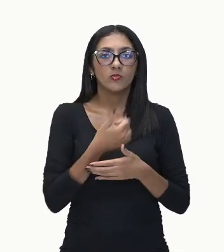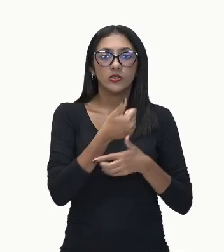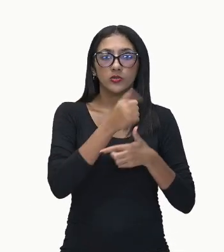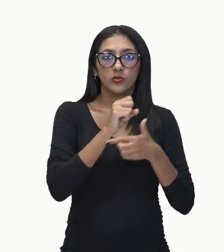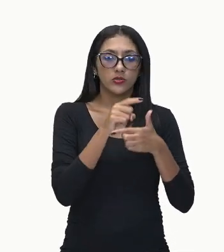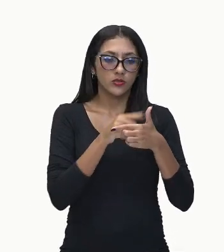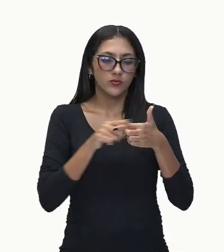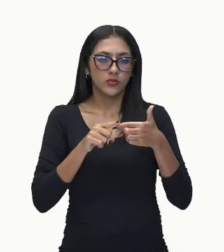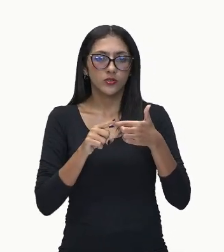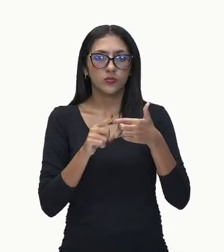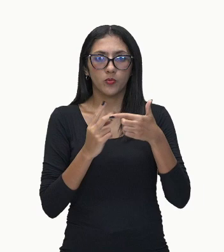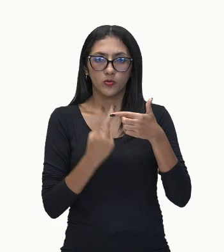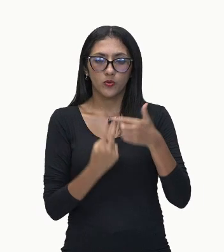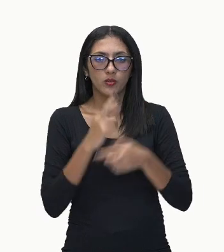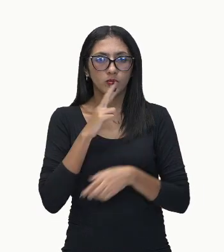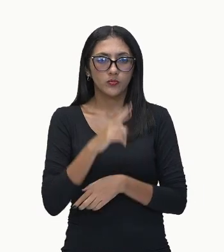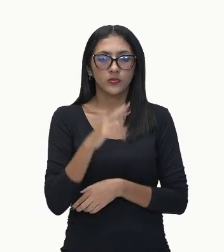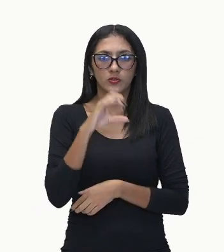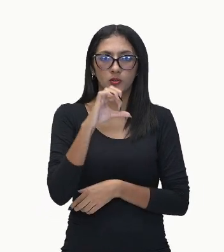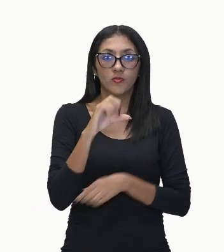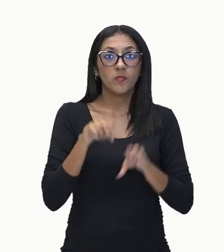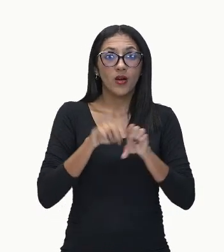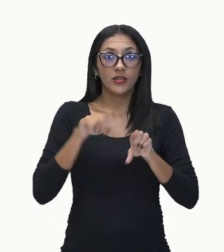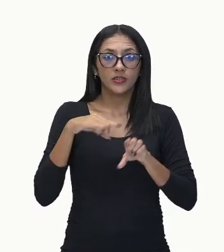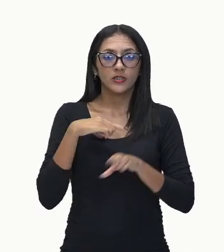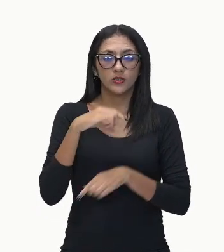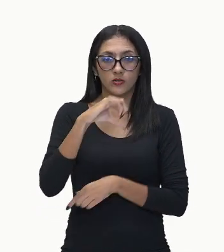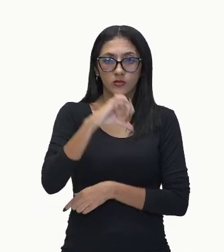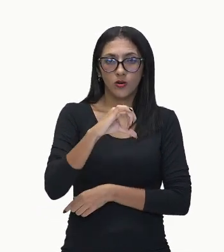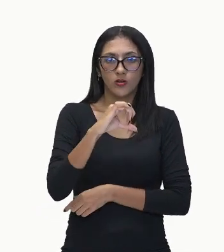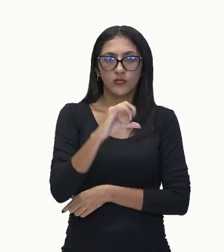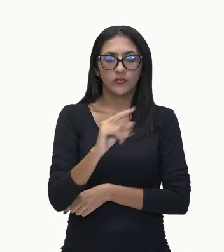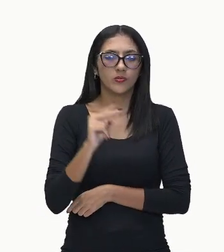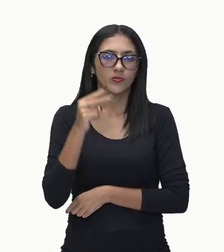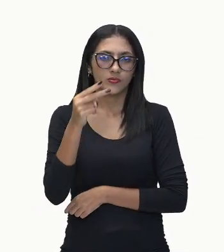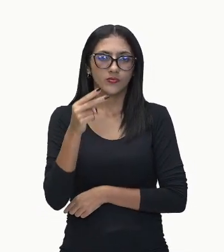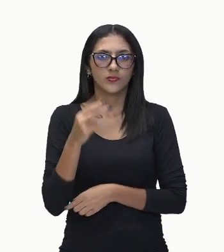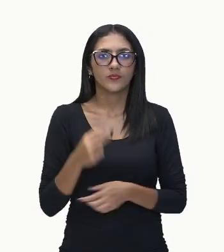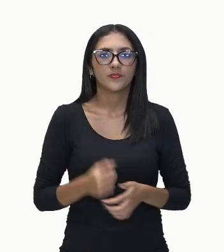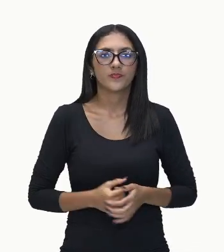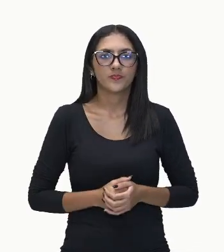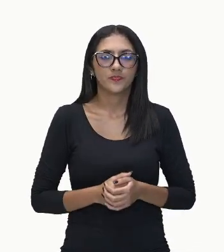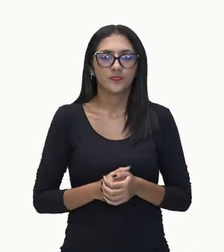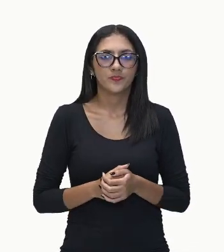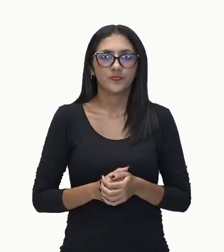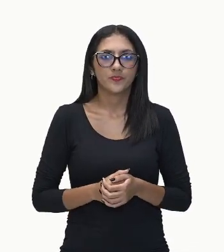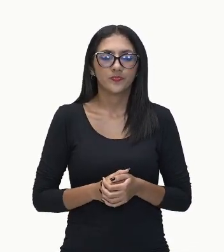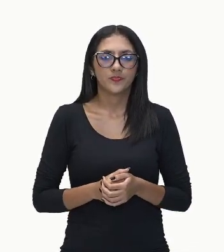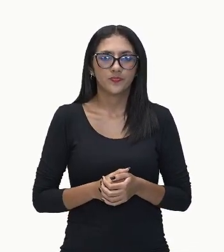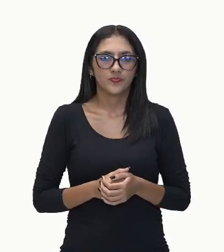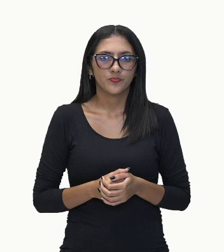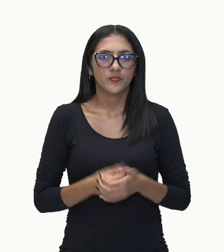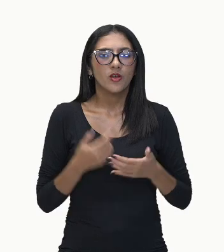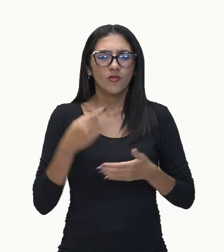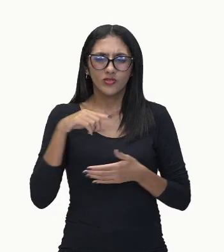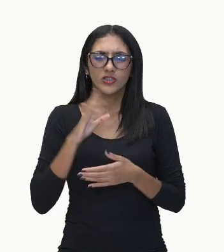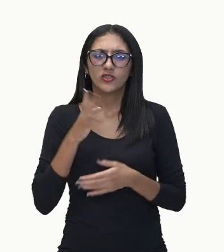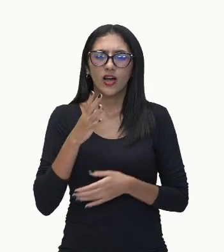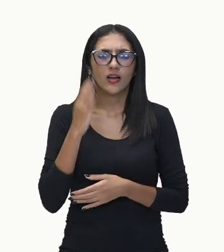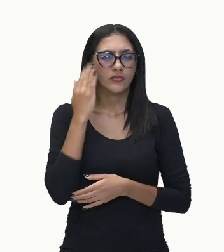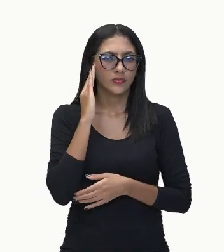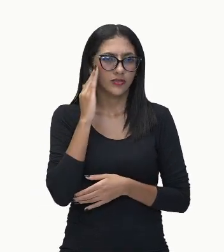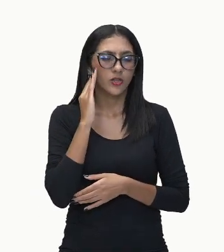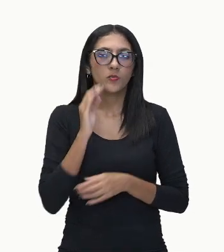2 é 9 só que esse 9 vai ter que ficar ao quadrado tô fazendo direto aí porque você já viu na nossa primeira cartela